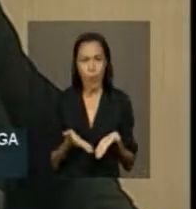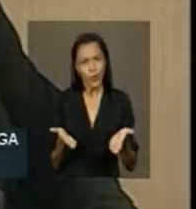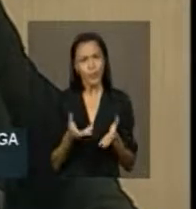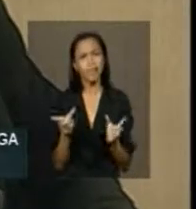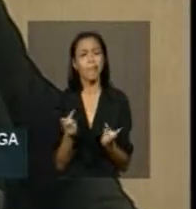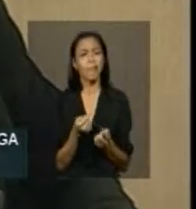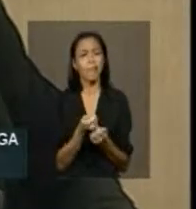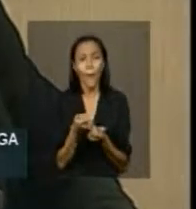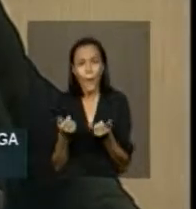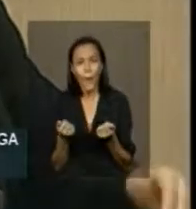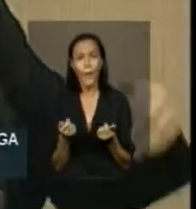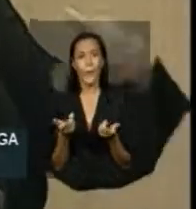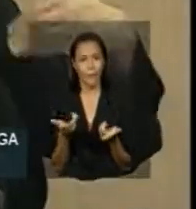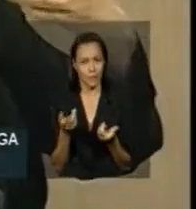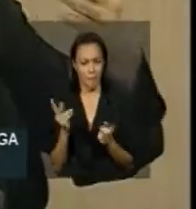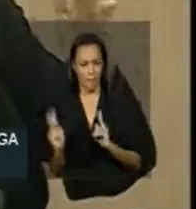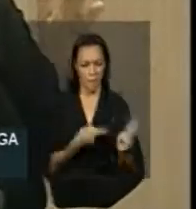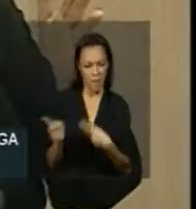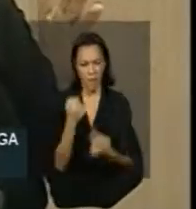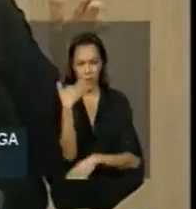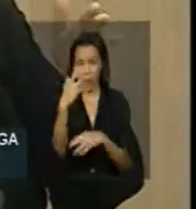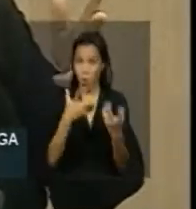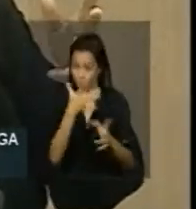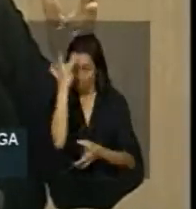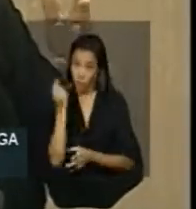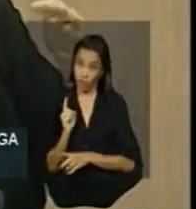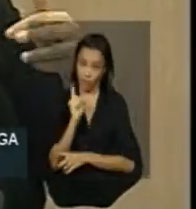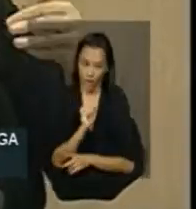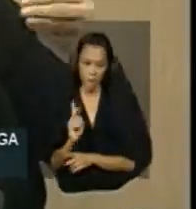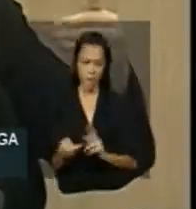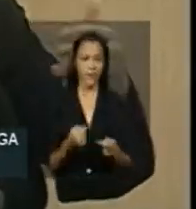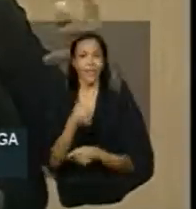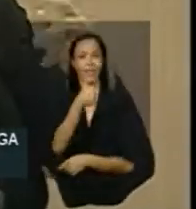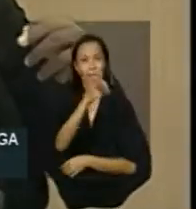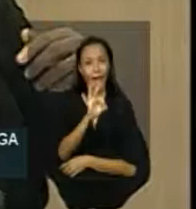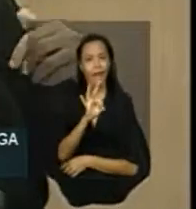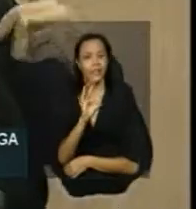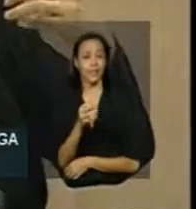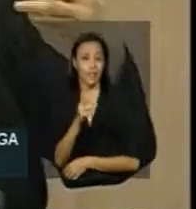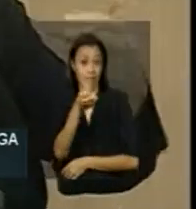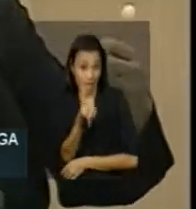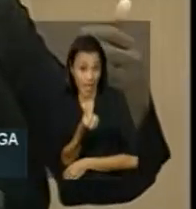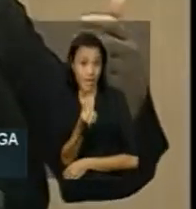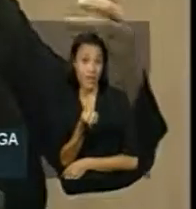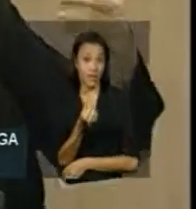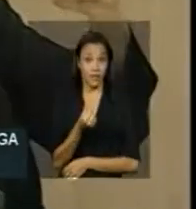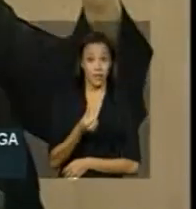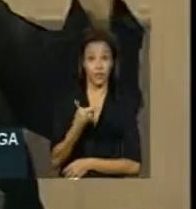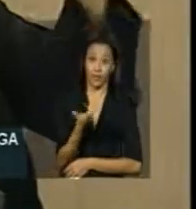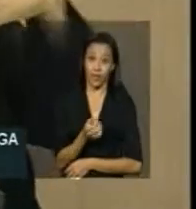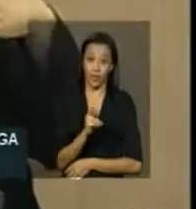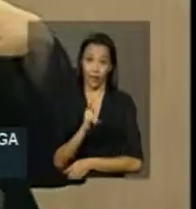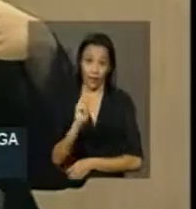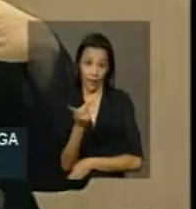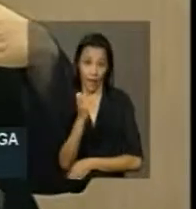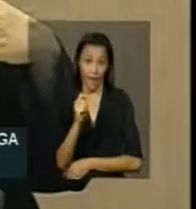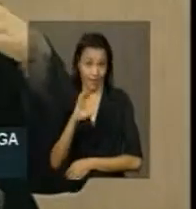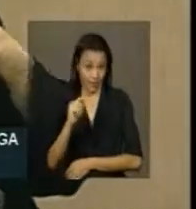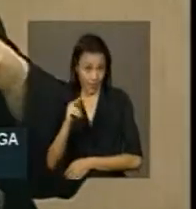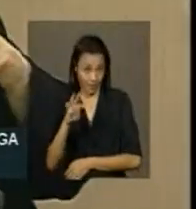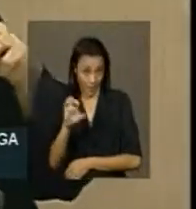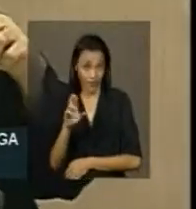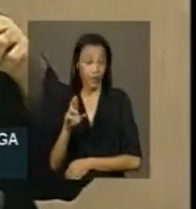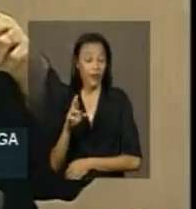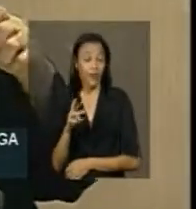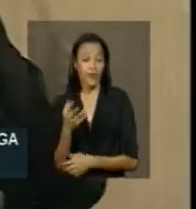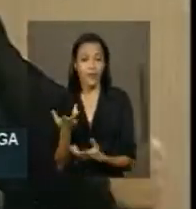de pequenos mandamentos o cara vai eles mata 10 hectares 6 hectares sendo que tais isso não